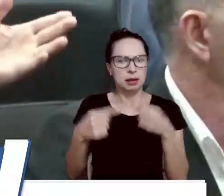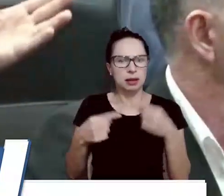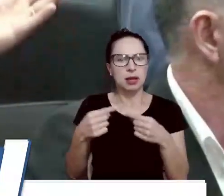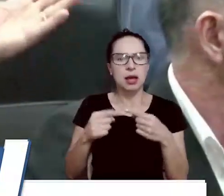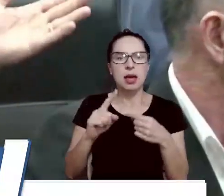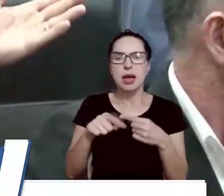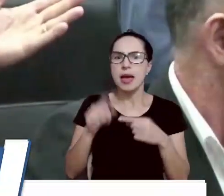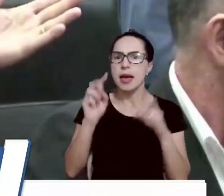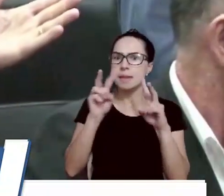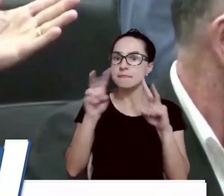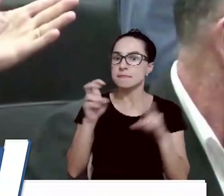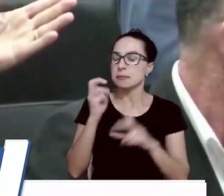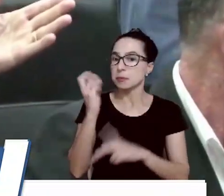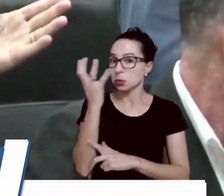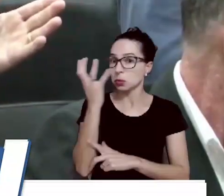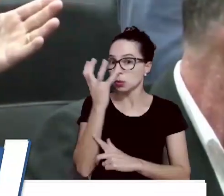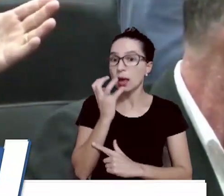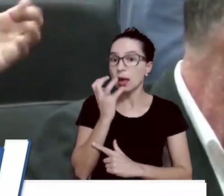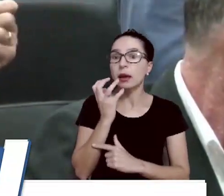sério.